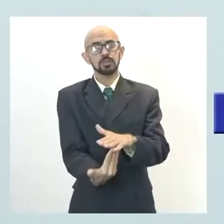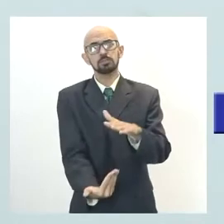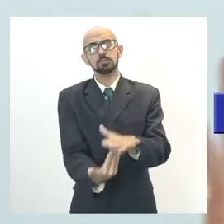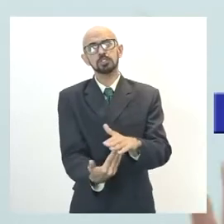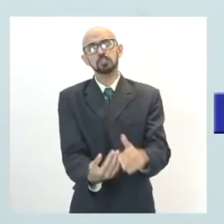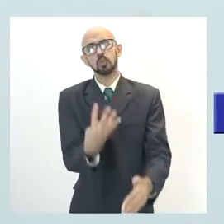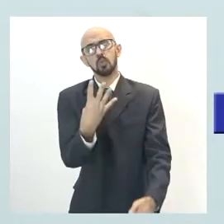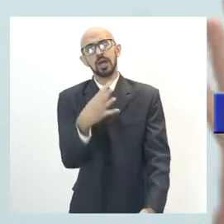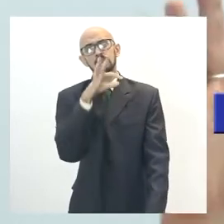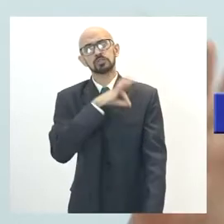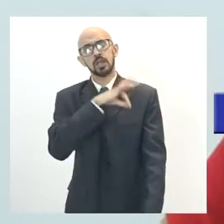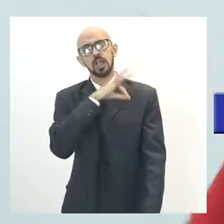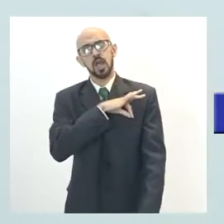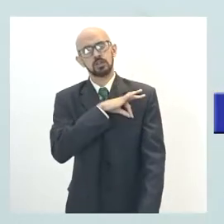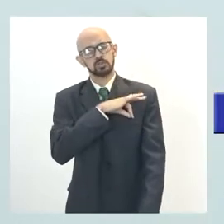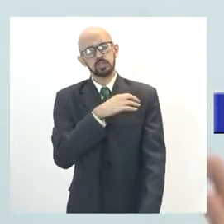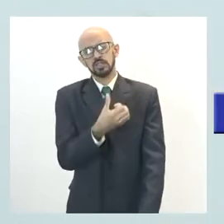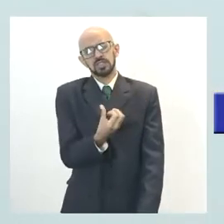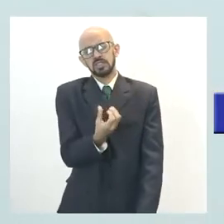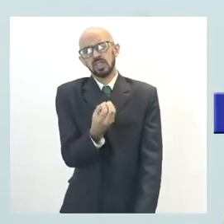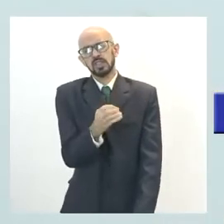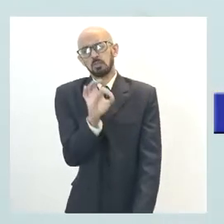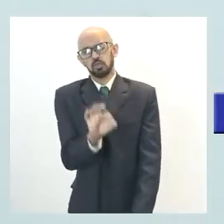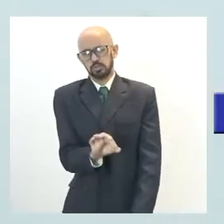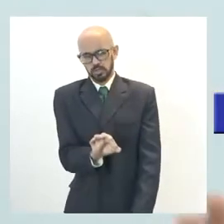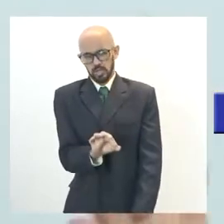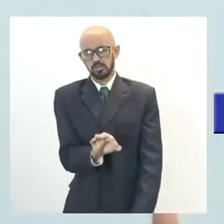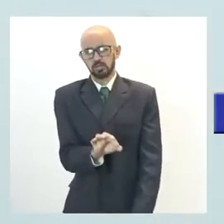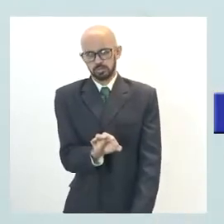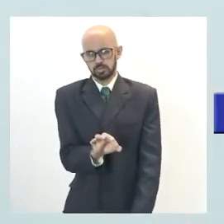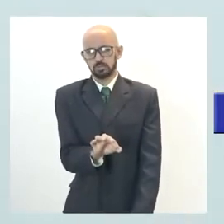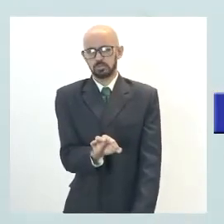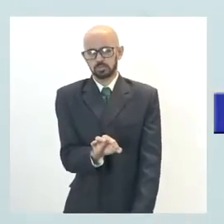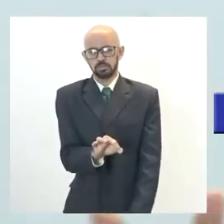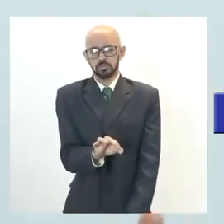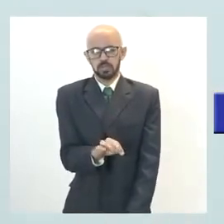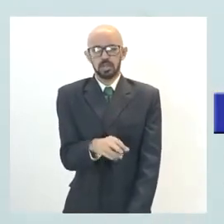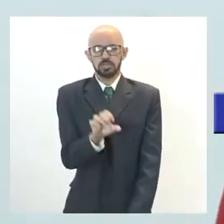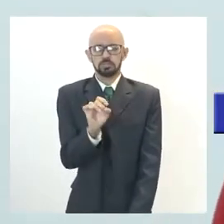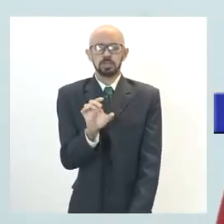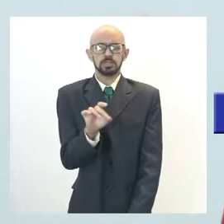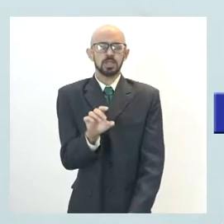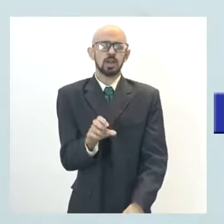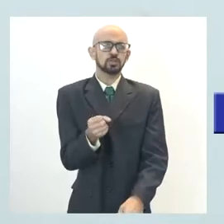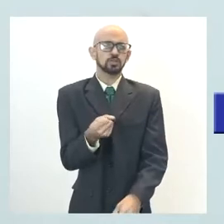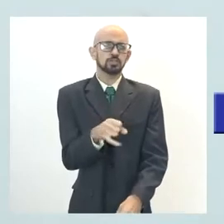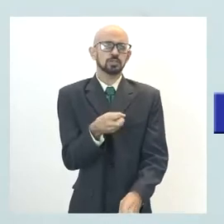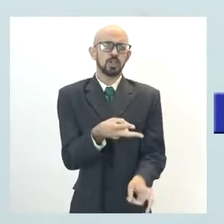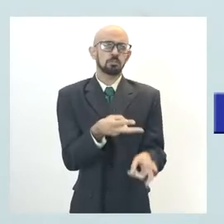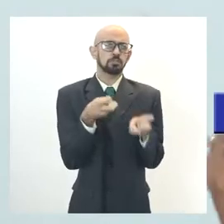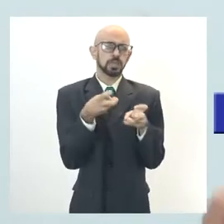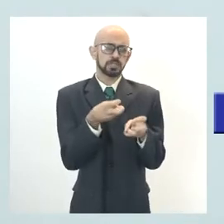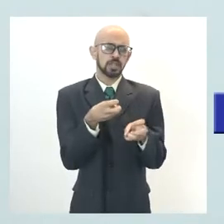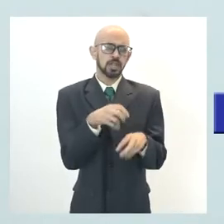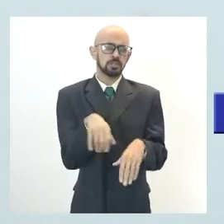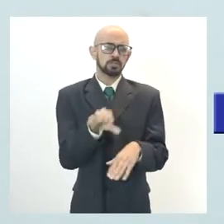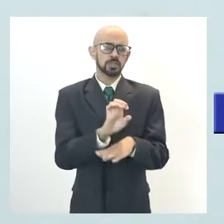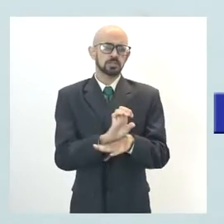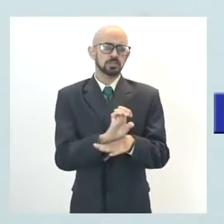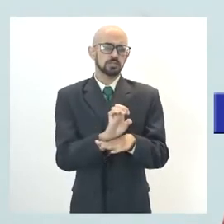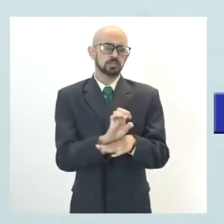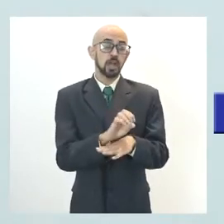nós estamos aliás então de sessenta por cento do total de servidores públicos mas em especial quando você chega né para estaduais e federais